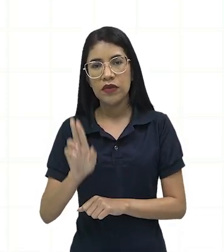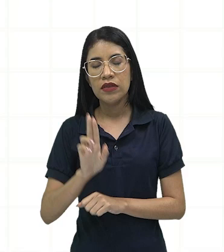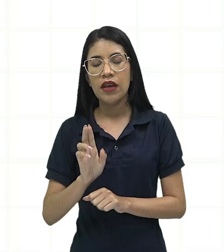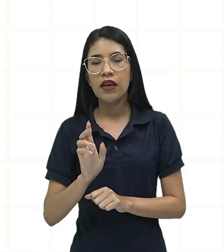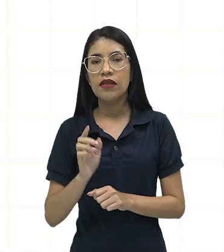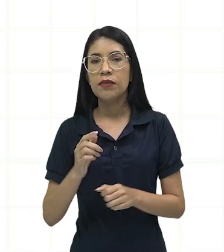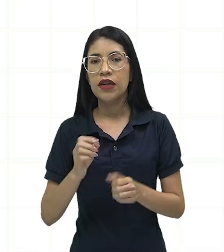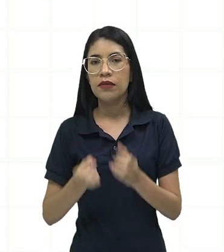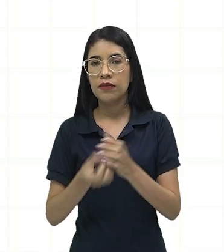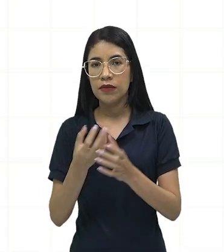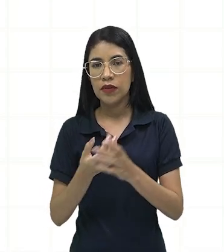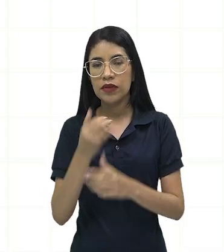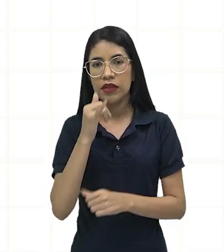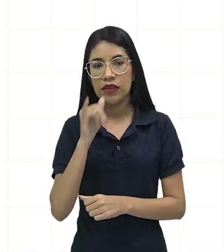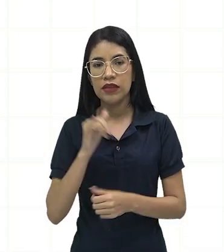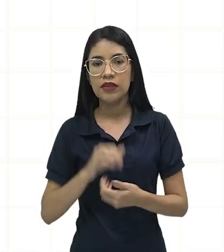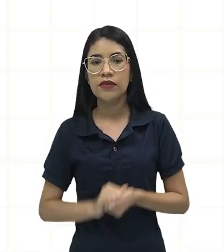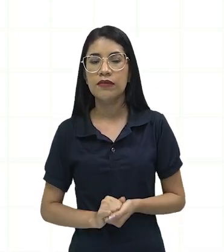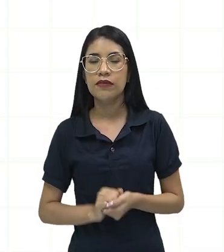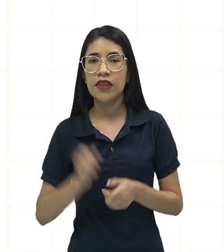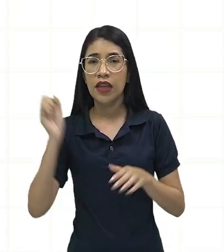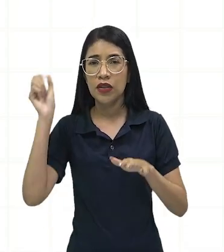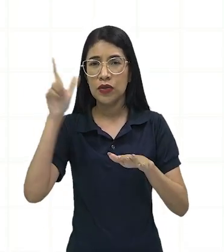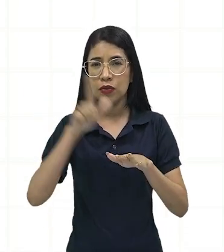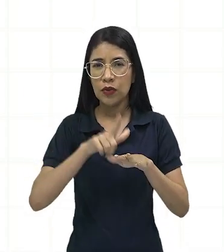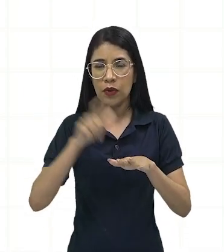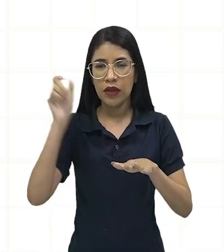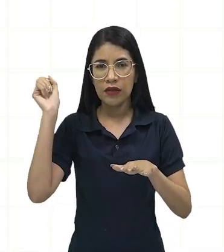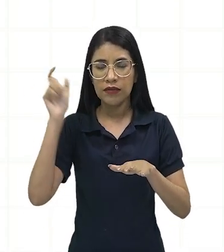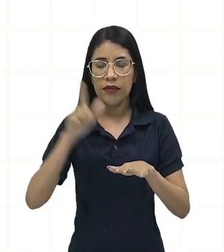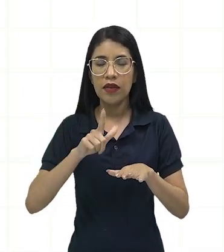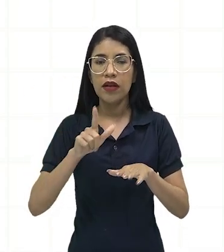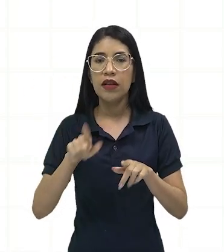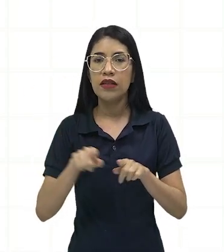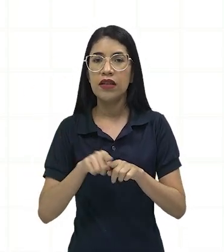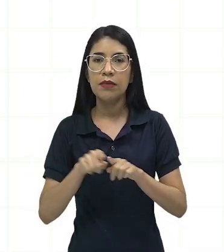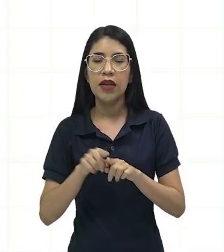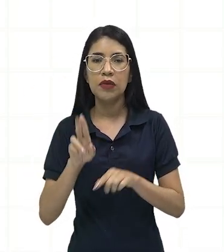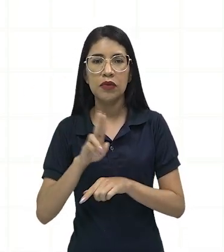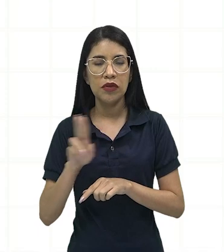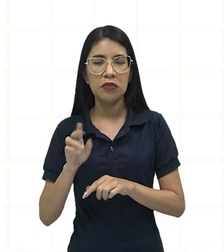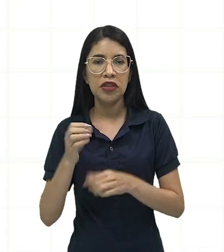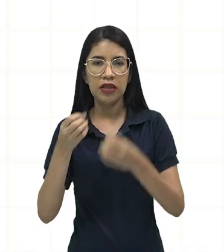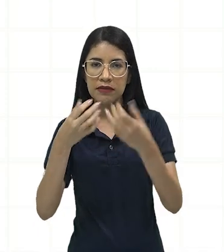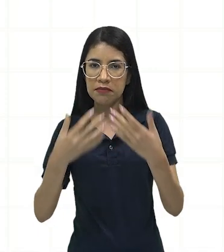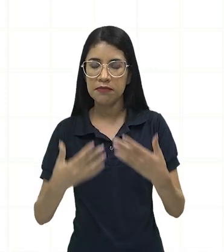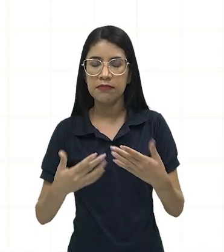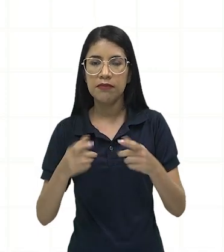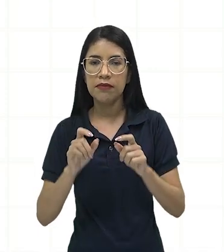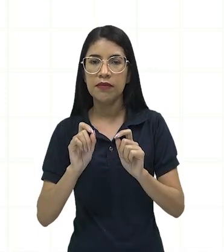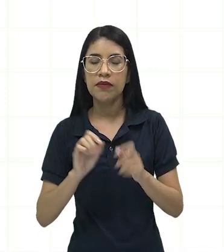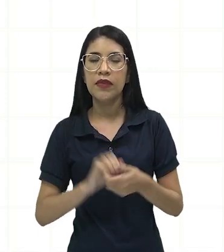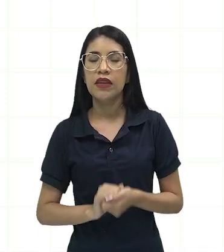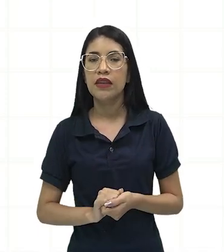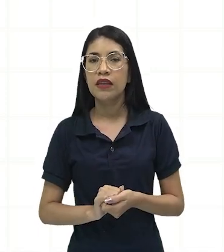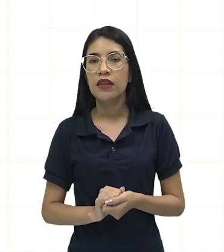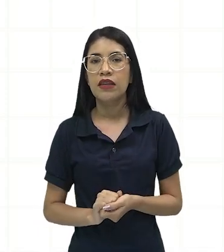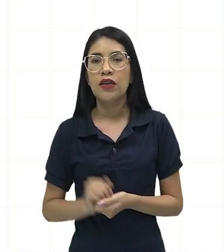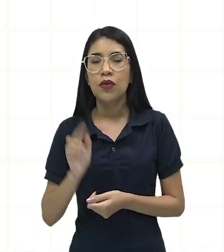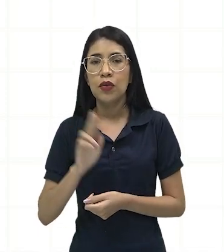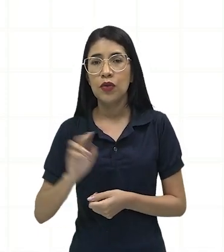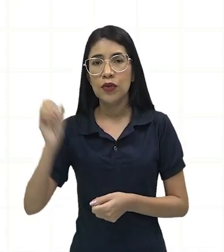fósseis utilizados. Usinas solares, como o próprio nome já entrega, Nós temos aqui a